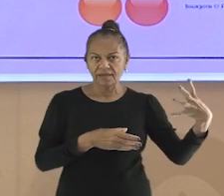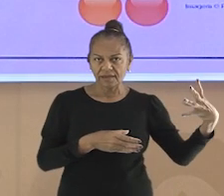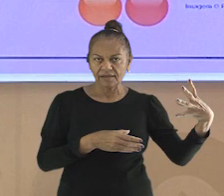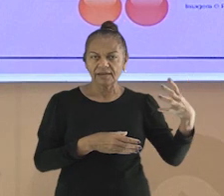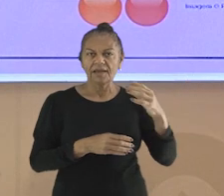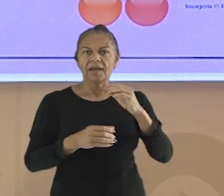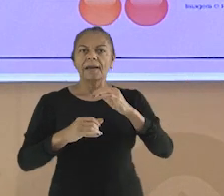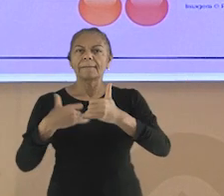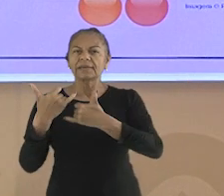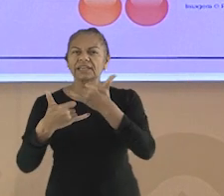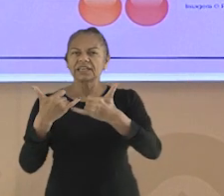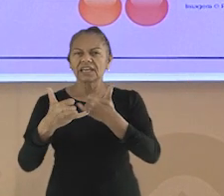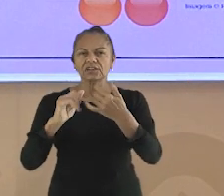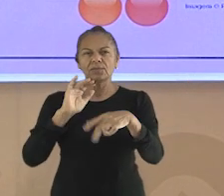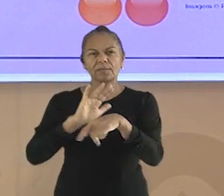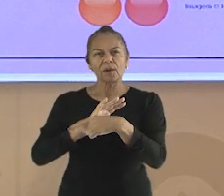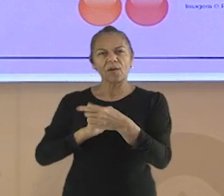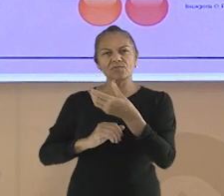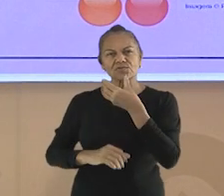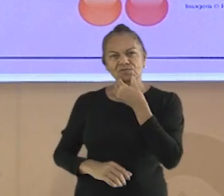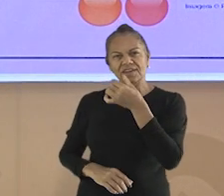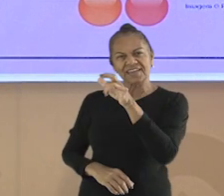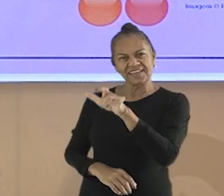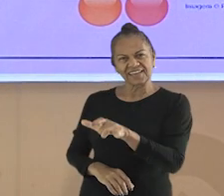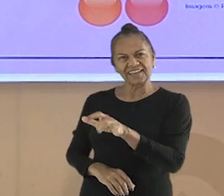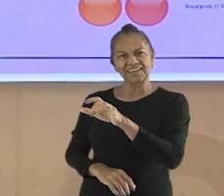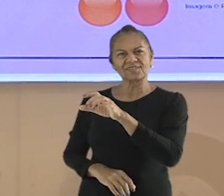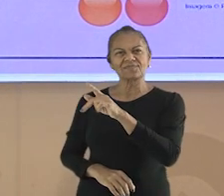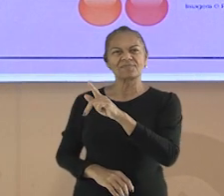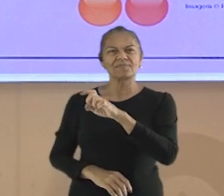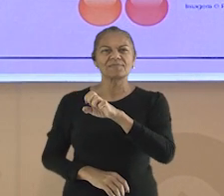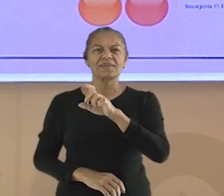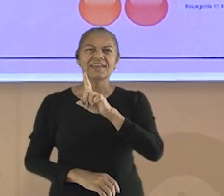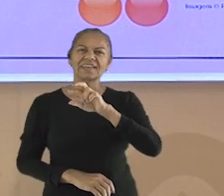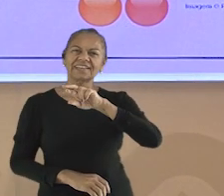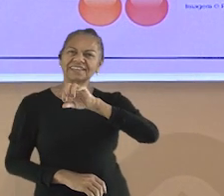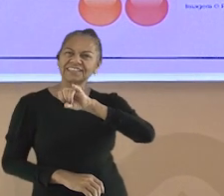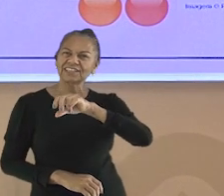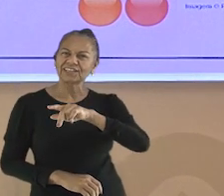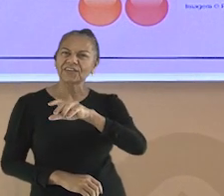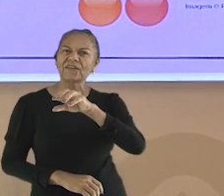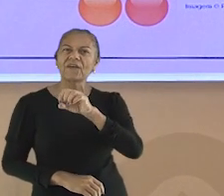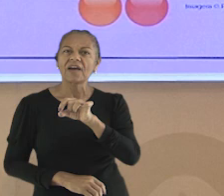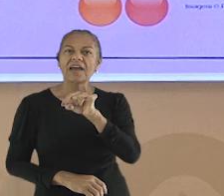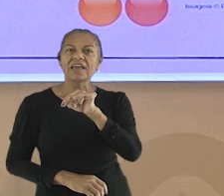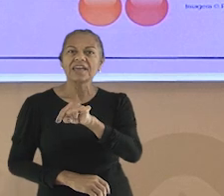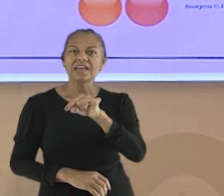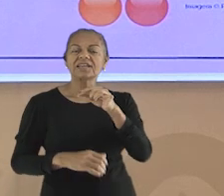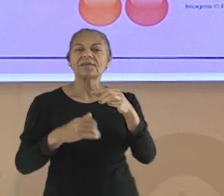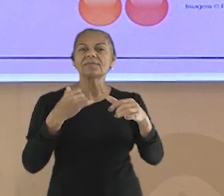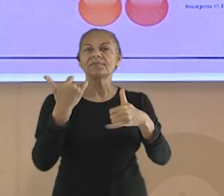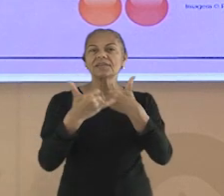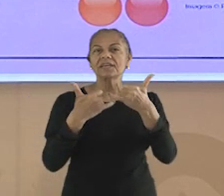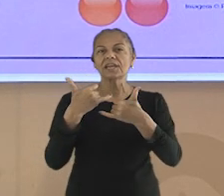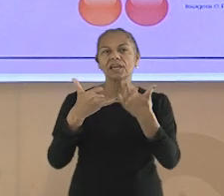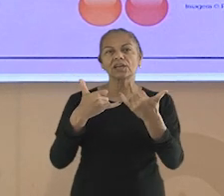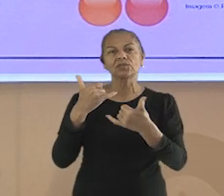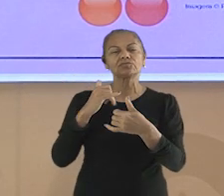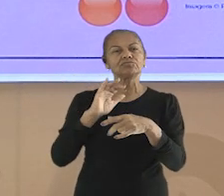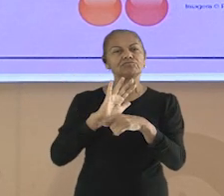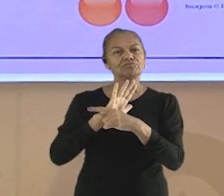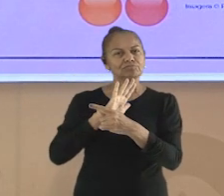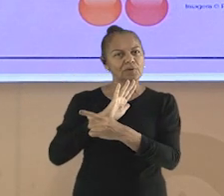construir uma tabela com uma quantidade de brinquedos de Pedrinho? Para montar essa tabela, nós vamos